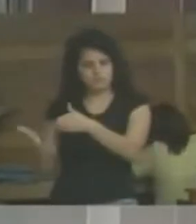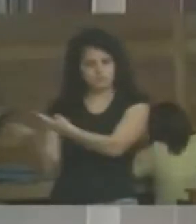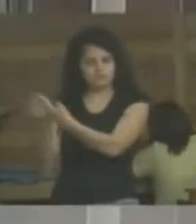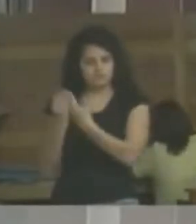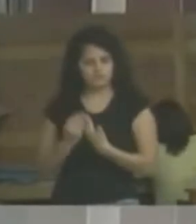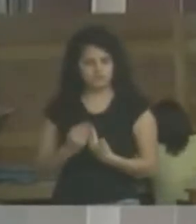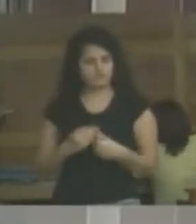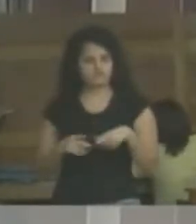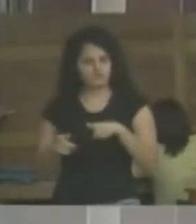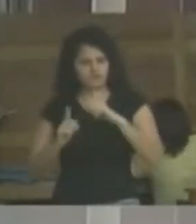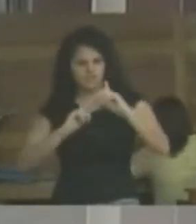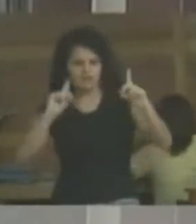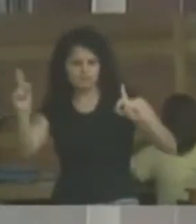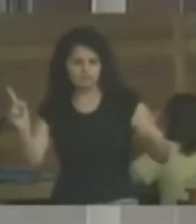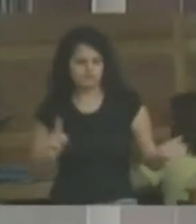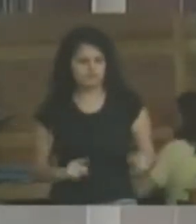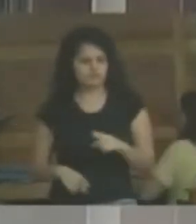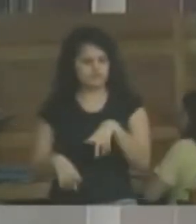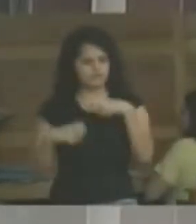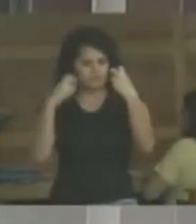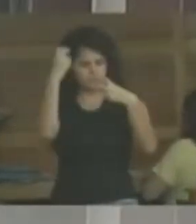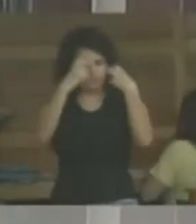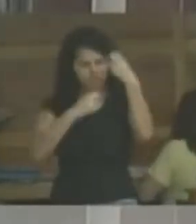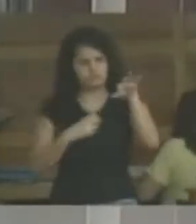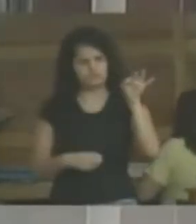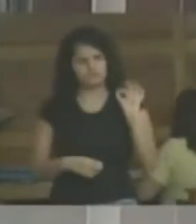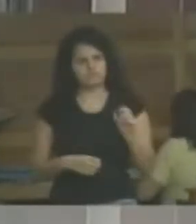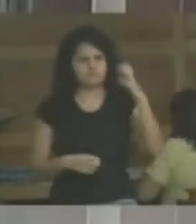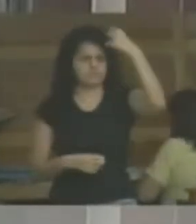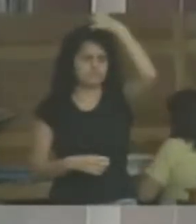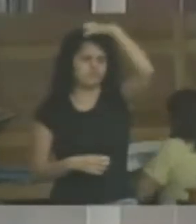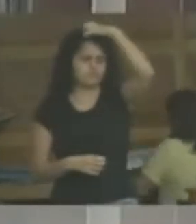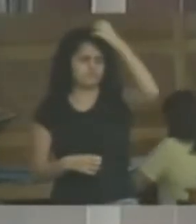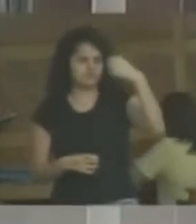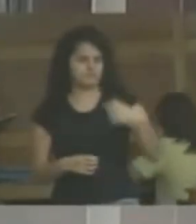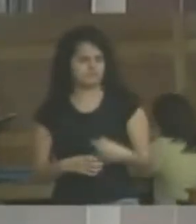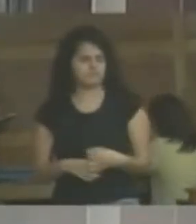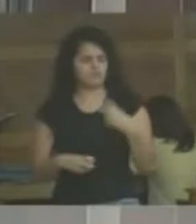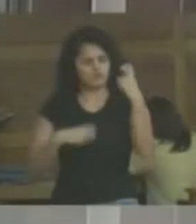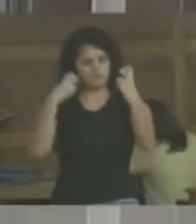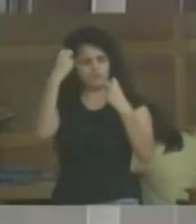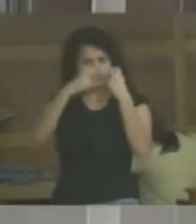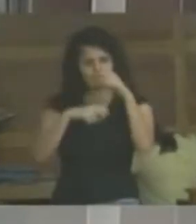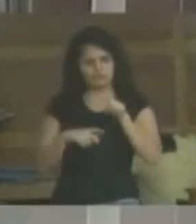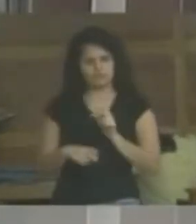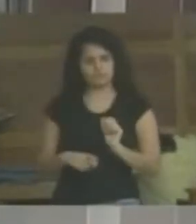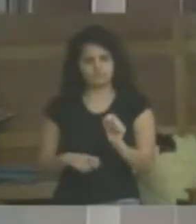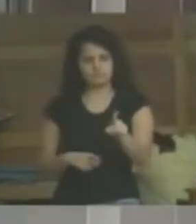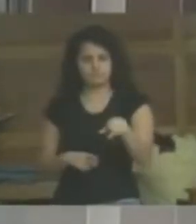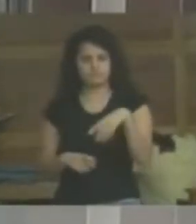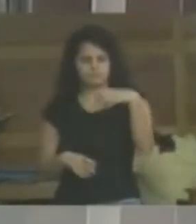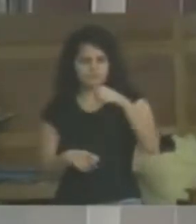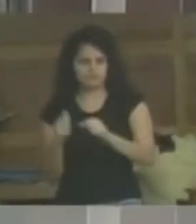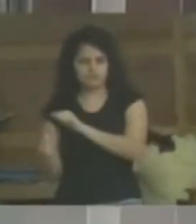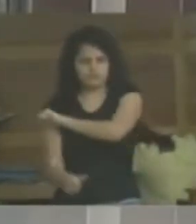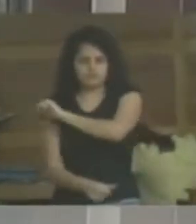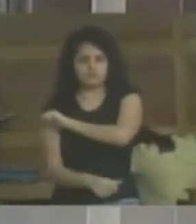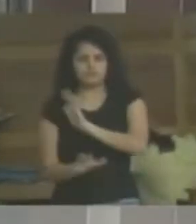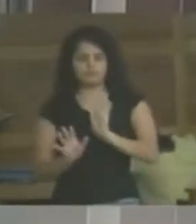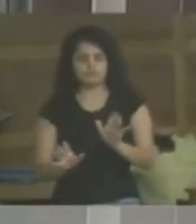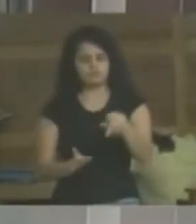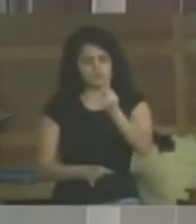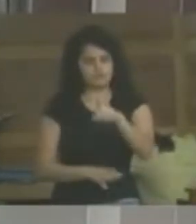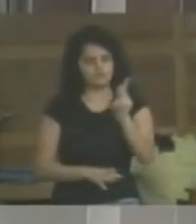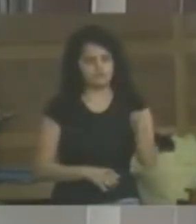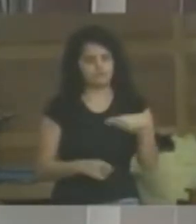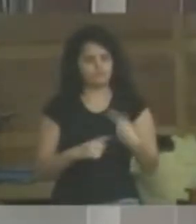que explanou e você que está preocupado realmente com Angra dos Reis, preocupado não só com os alunos, mas com os professores,